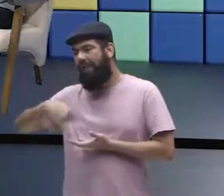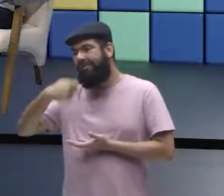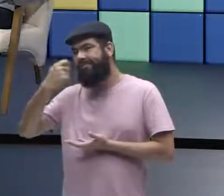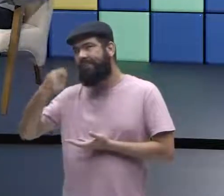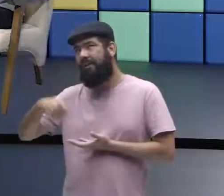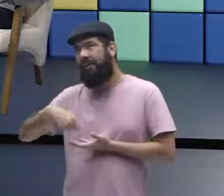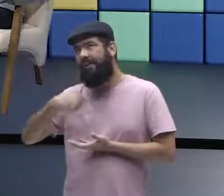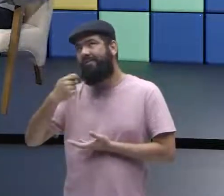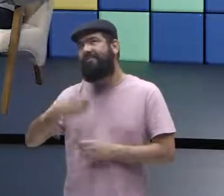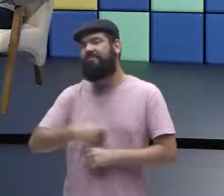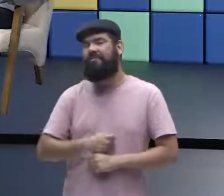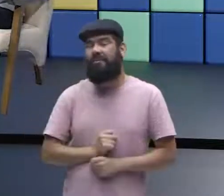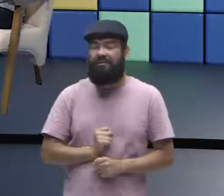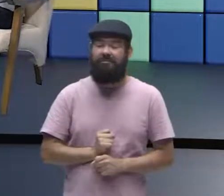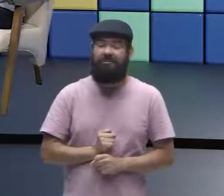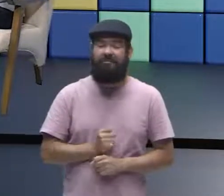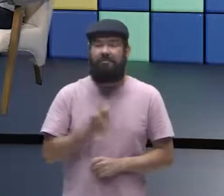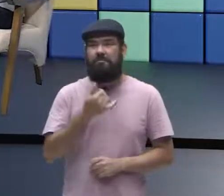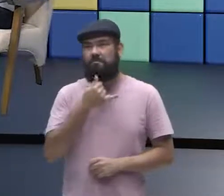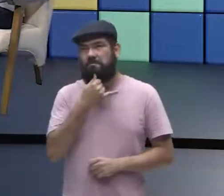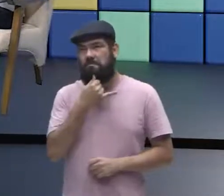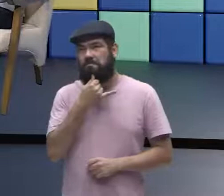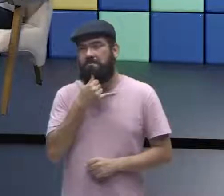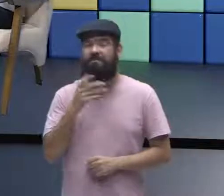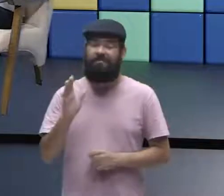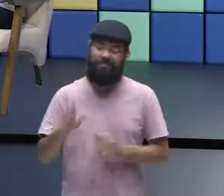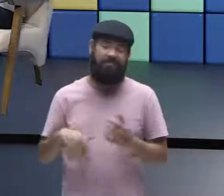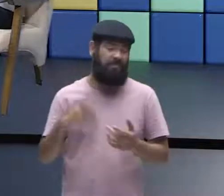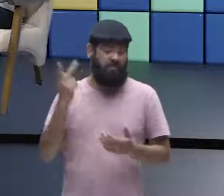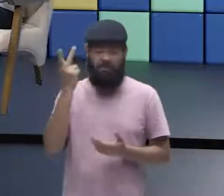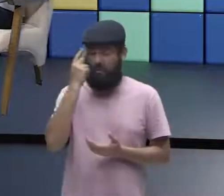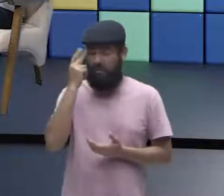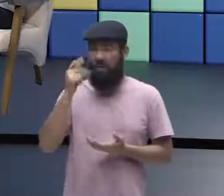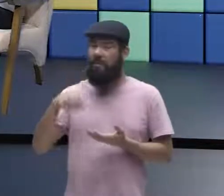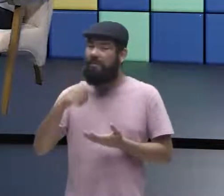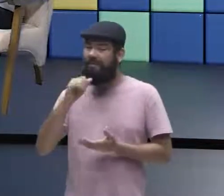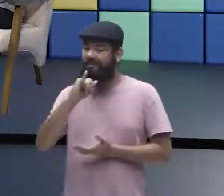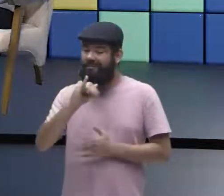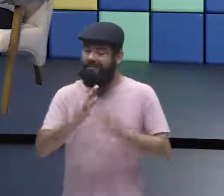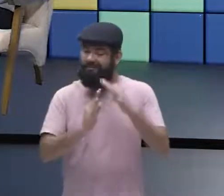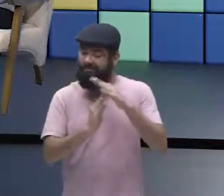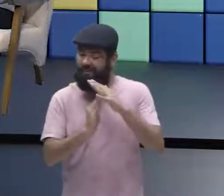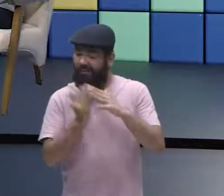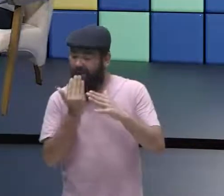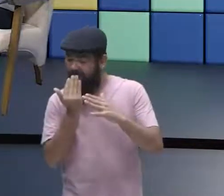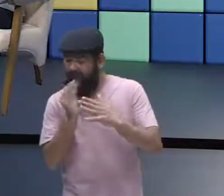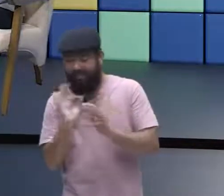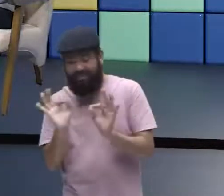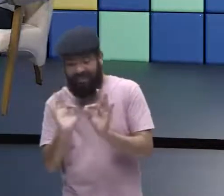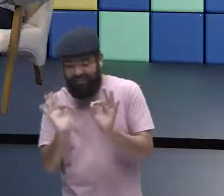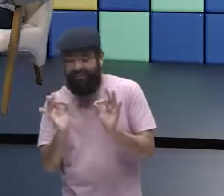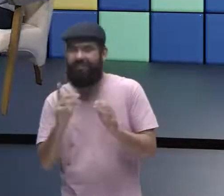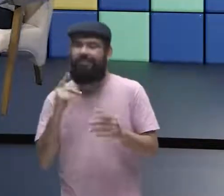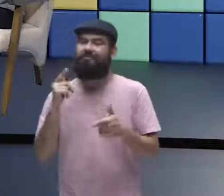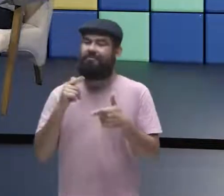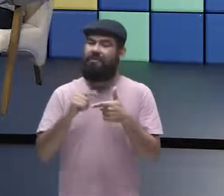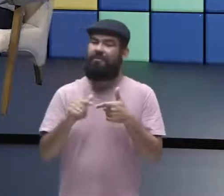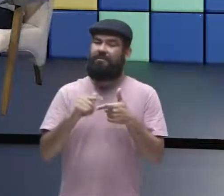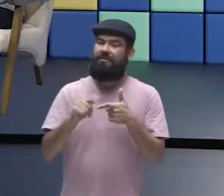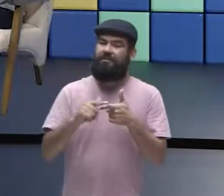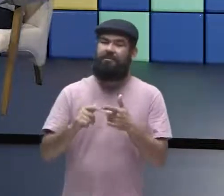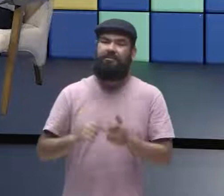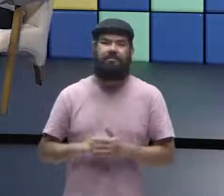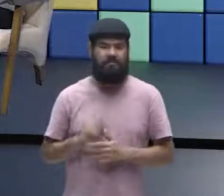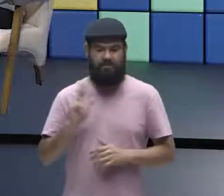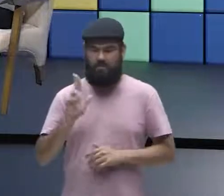ter fome pode não querer comer na hora, né? Mas ali você vai comer. Vai comer, não muda a sua parte funcional,